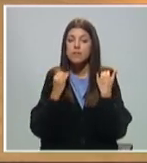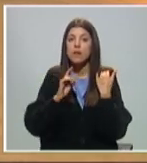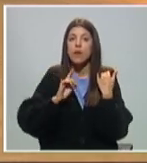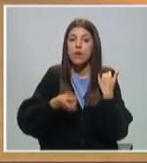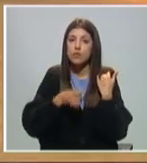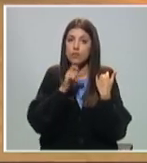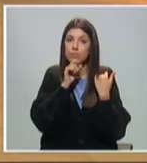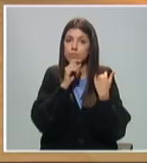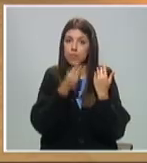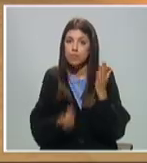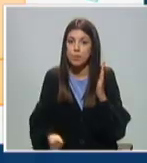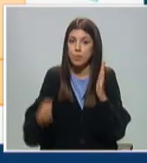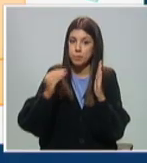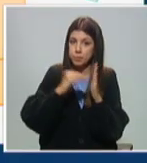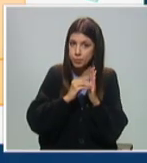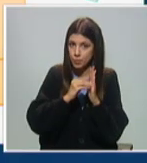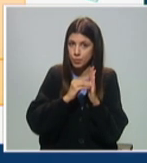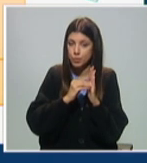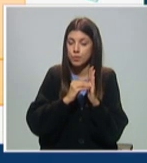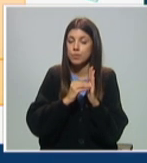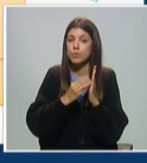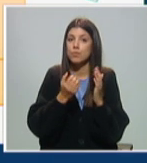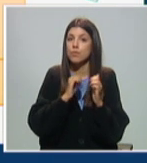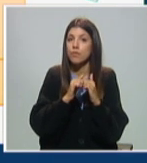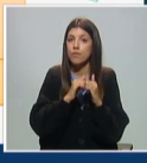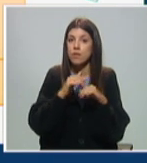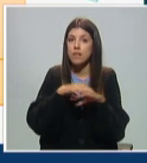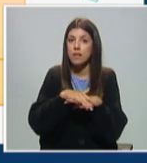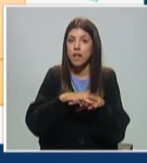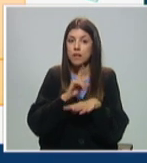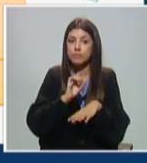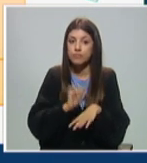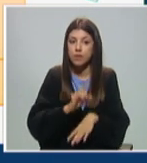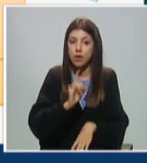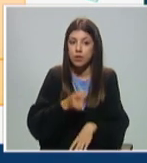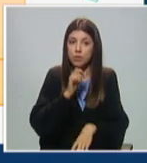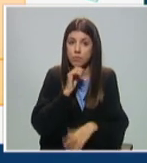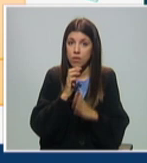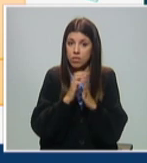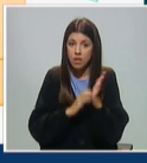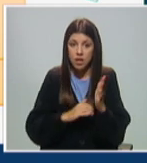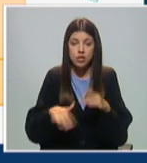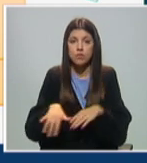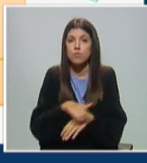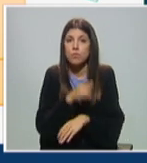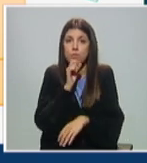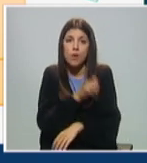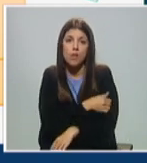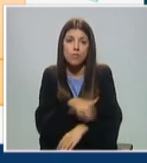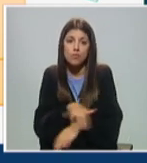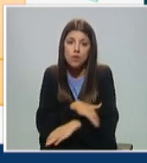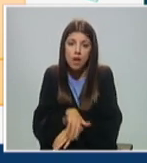numa folha de cálculo? Então podemos escrever texto, qualquer texto, como a morada, que tem letras, números, caracteres